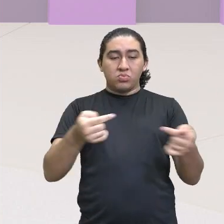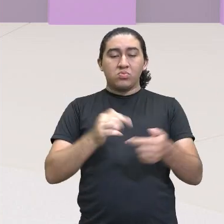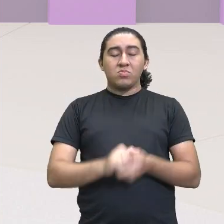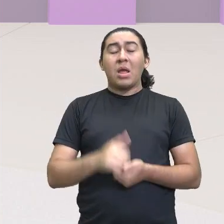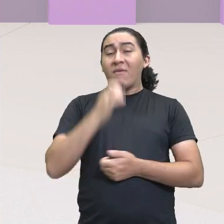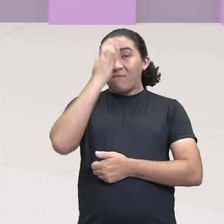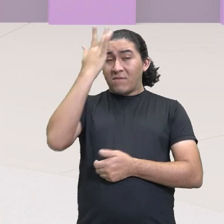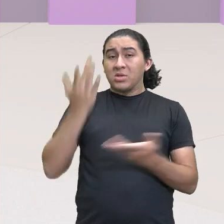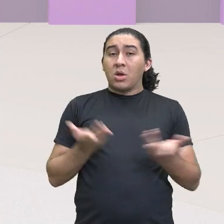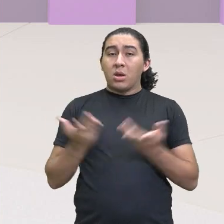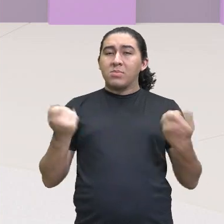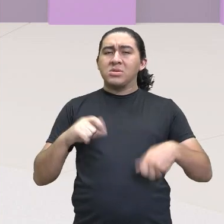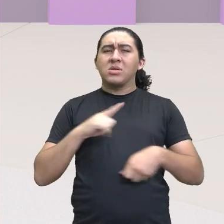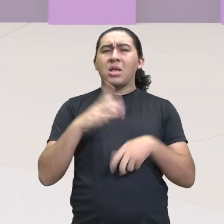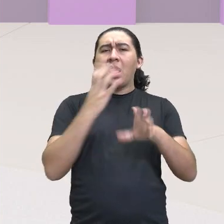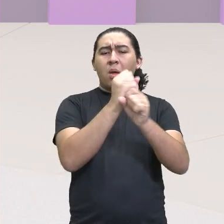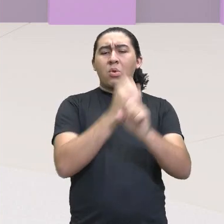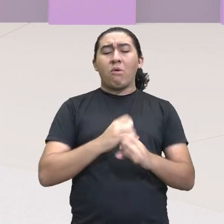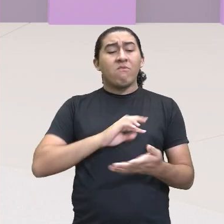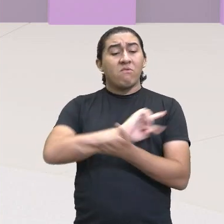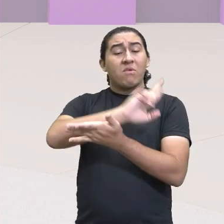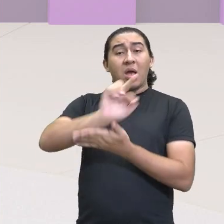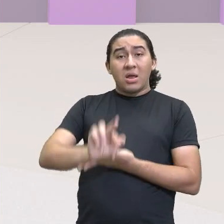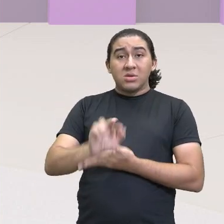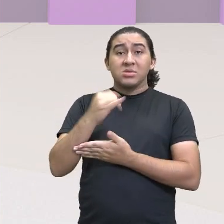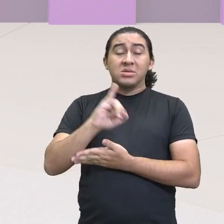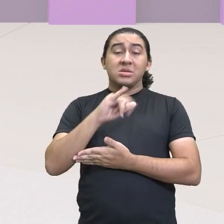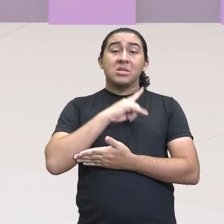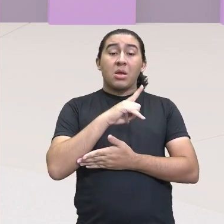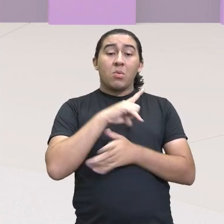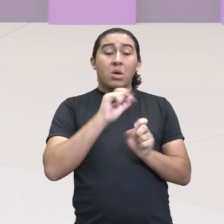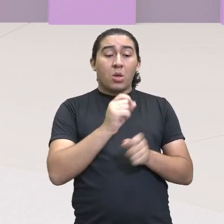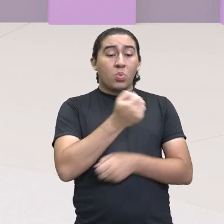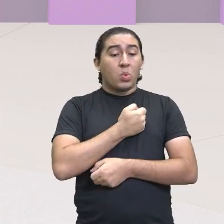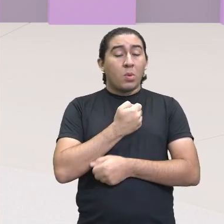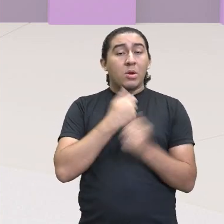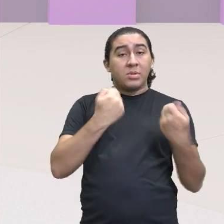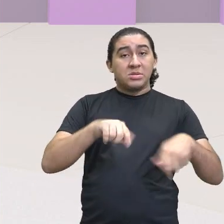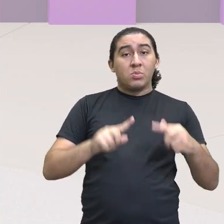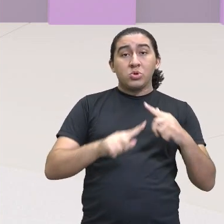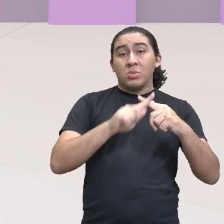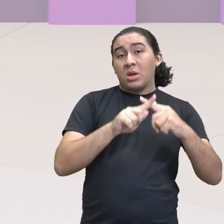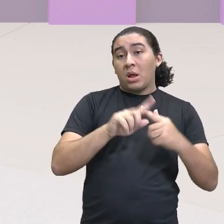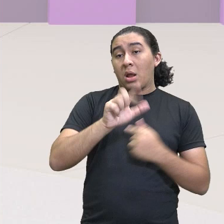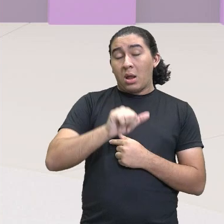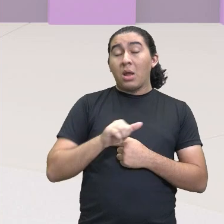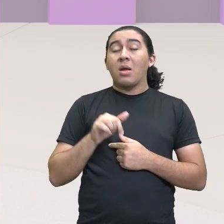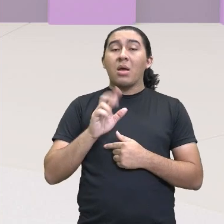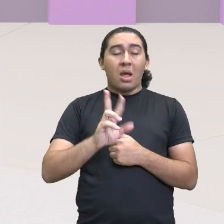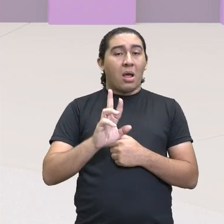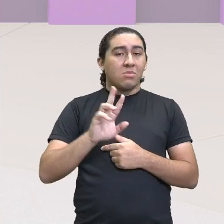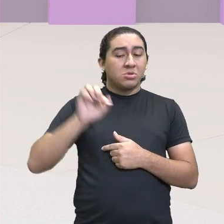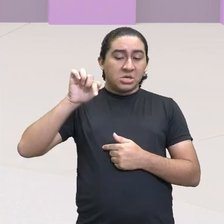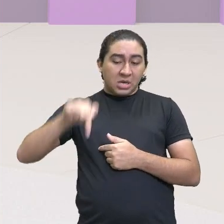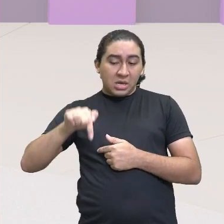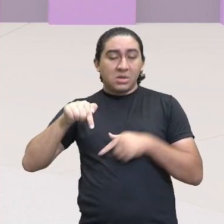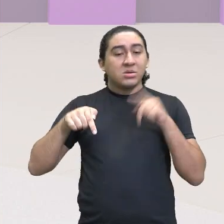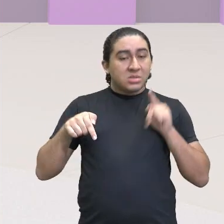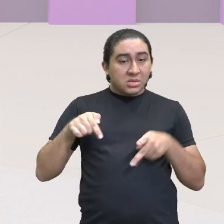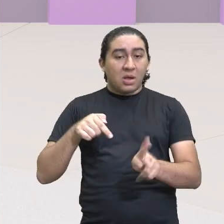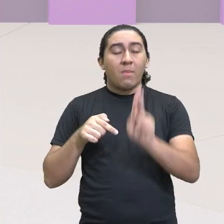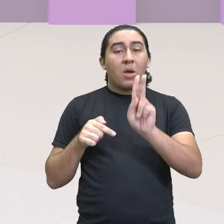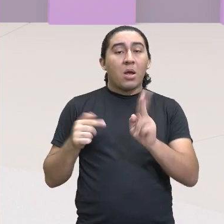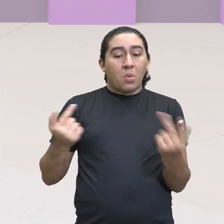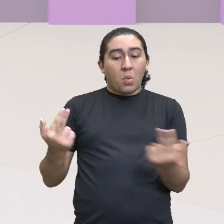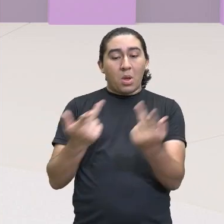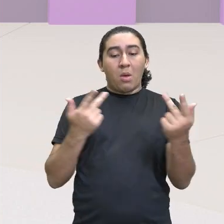somar vários termos. Como eu estou falando ali que é um número que está sendo multiplicado, uma razão, e é sempre por ele mesmo, então eu